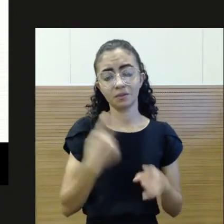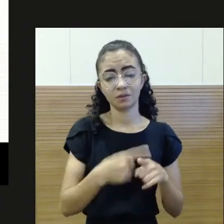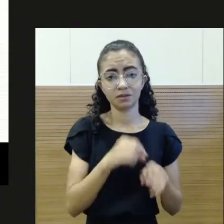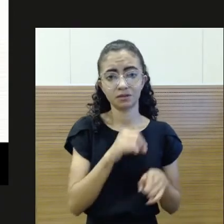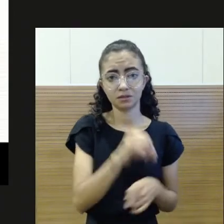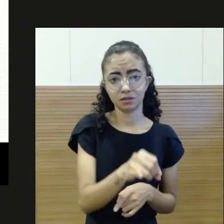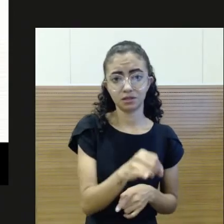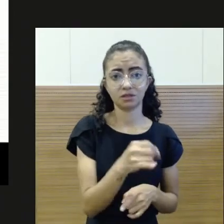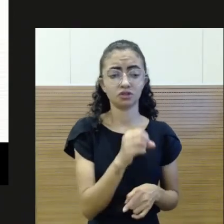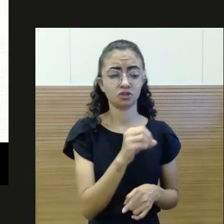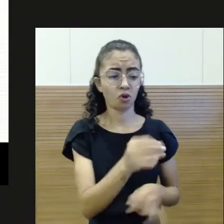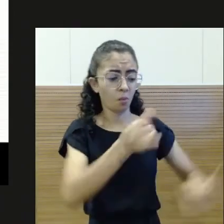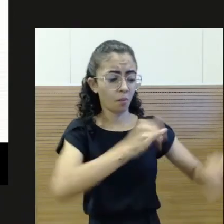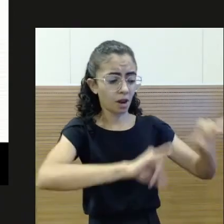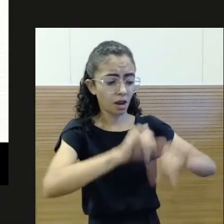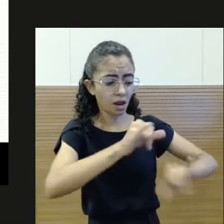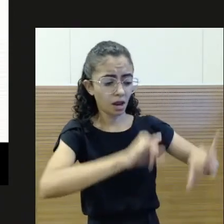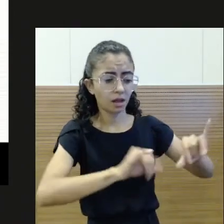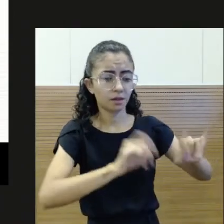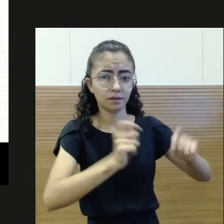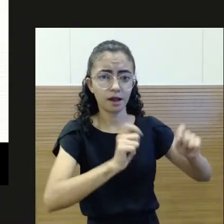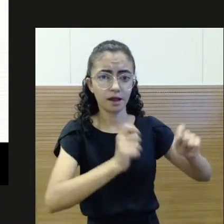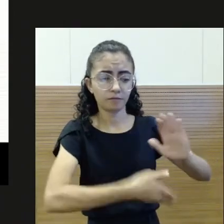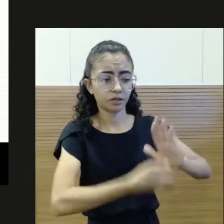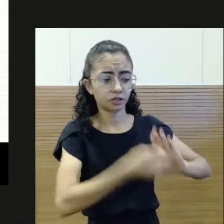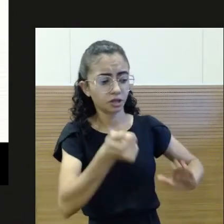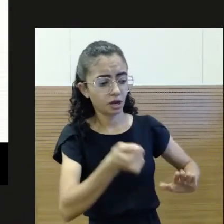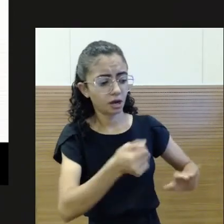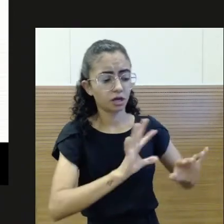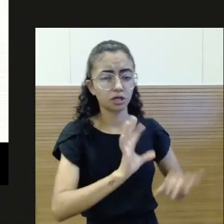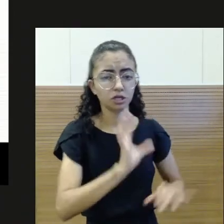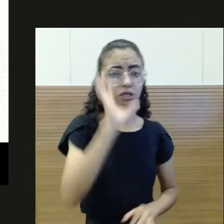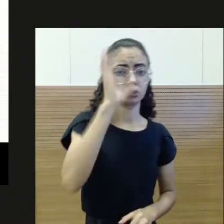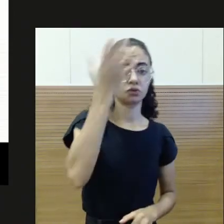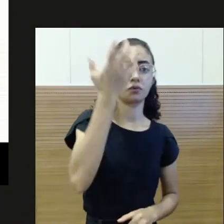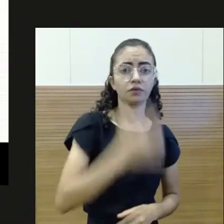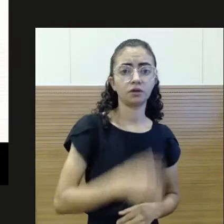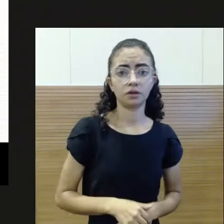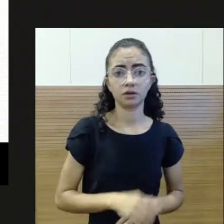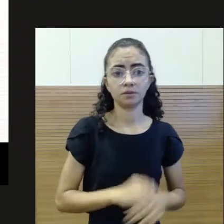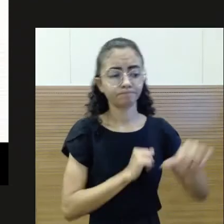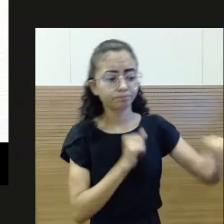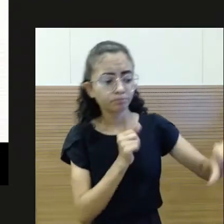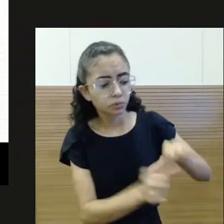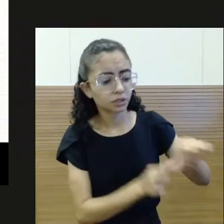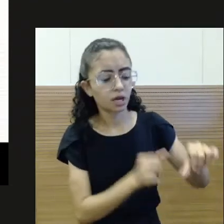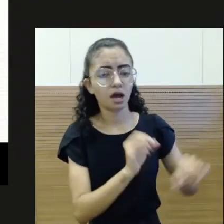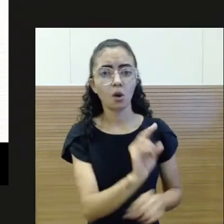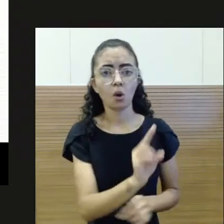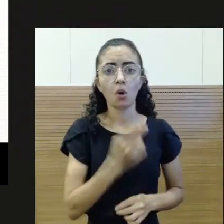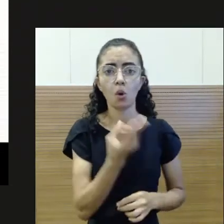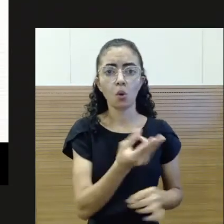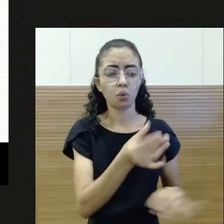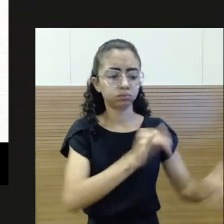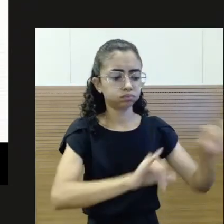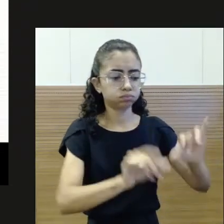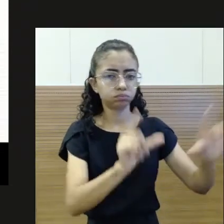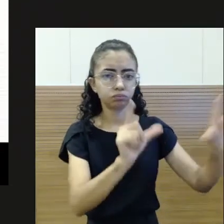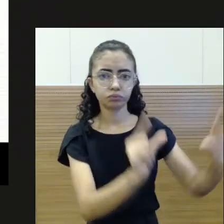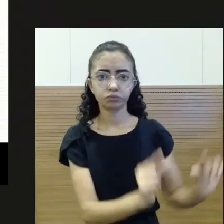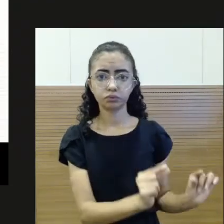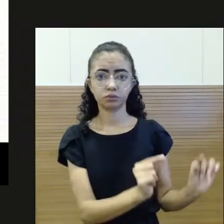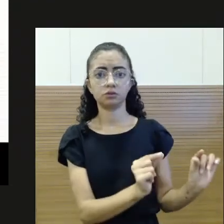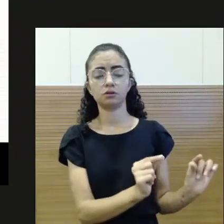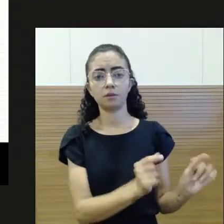a composição nutricional, a gente conseguiria resolver ela com a reformulação ou a redução de nutrientes críticos